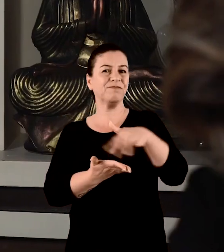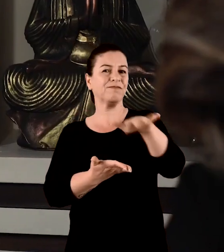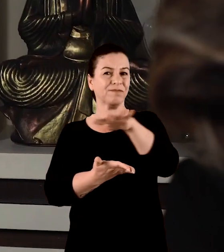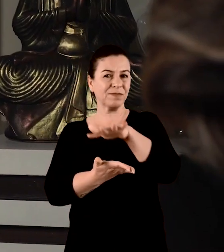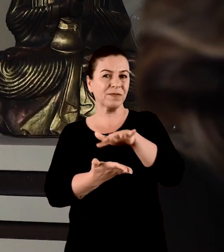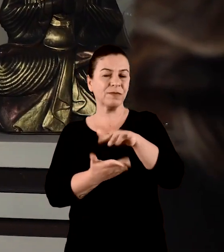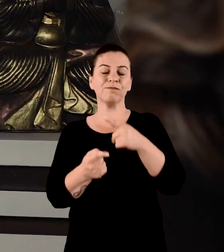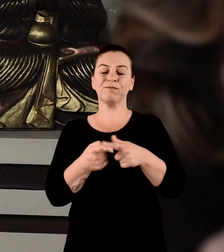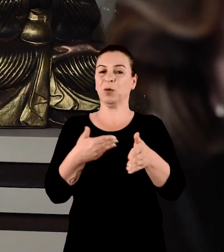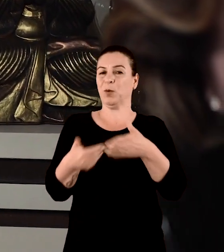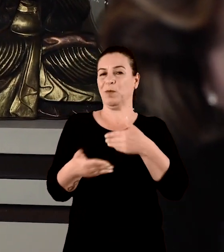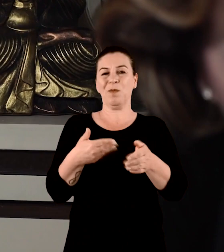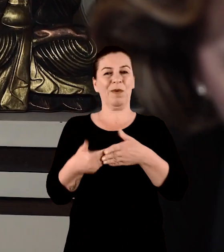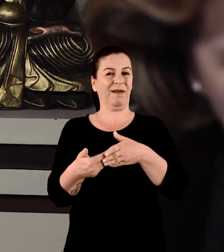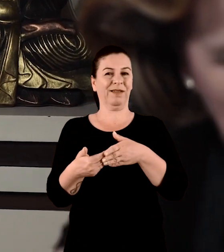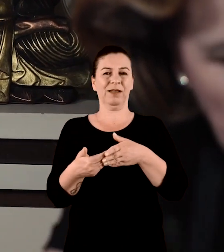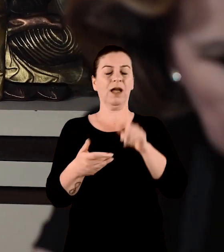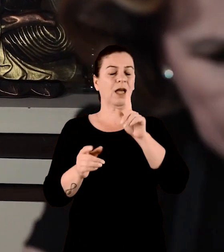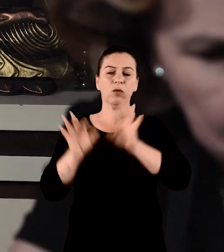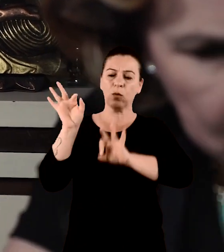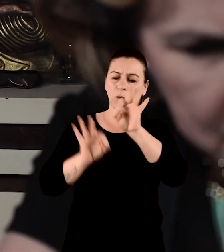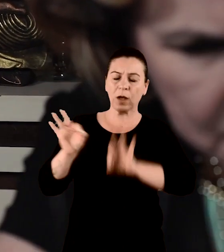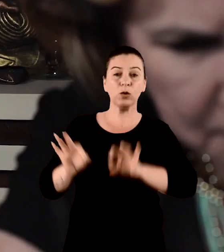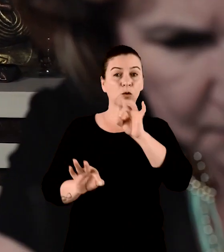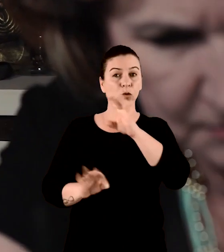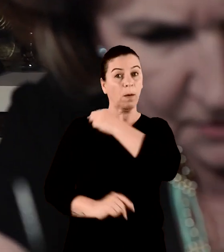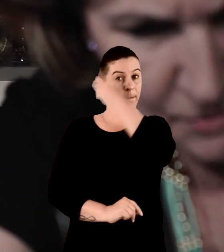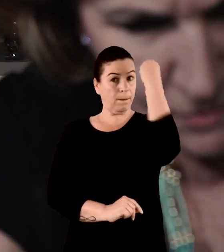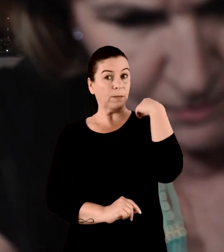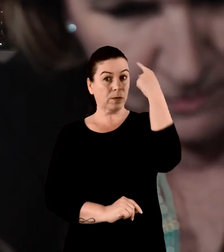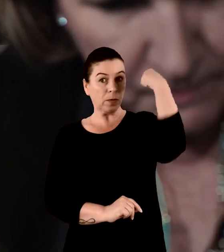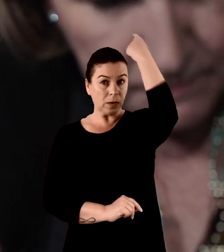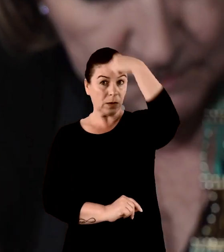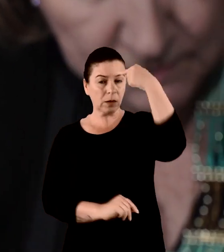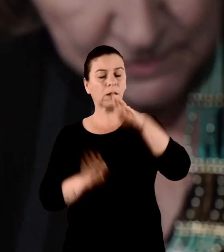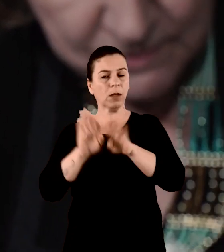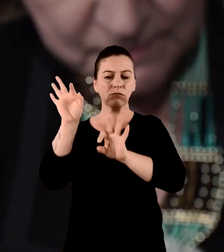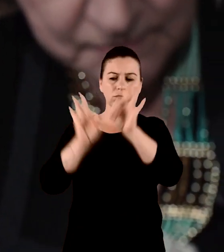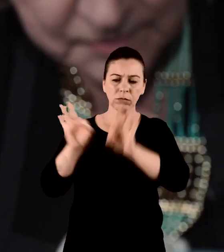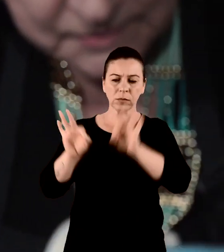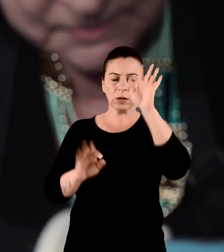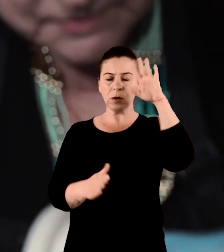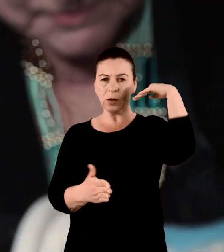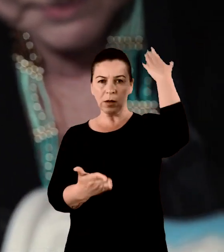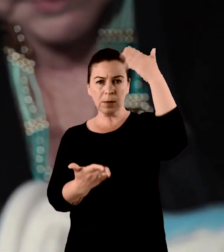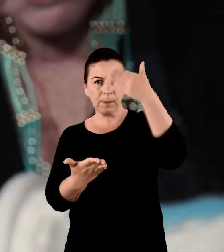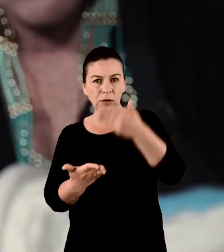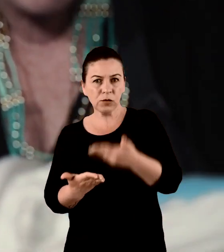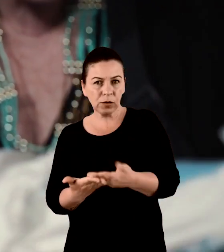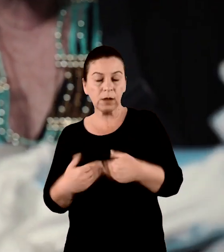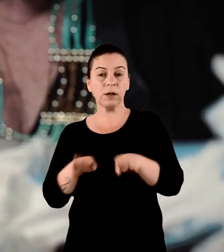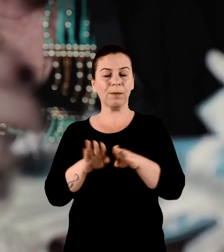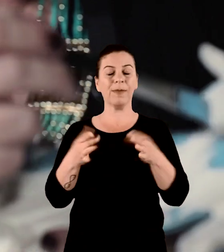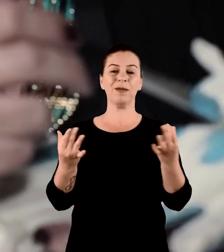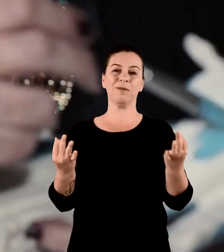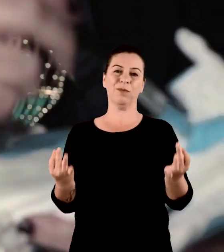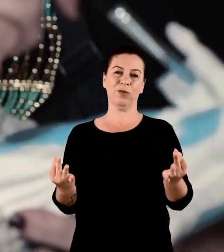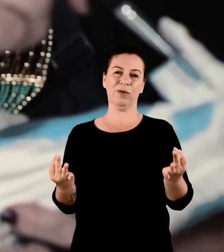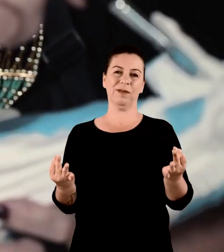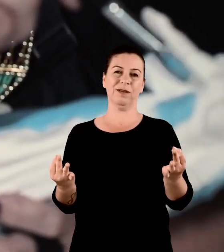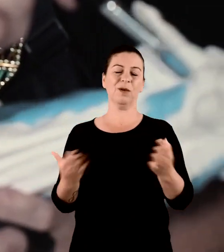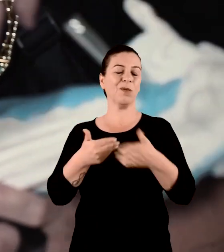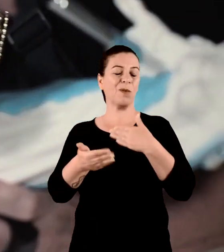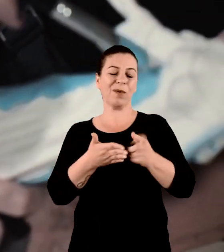fé. Porque não importa, eu não restauro só Nossa Senhora e só santo. Eu restauro Iemanjá, eu restauro